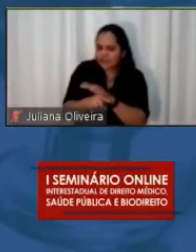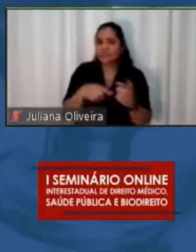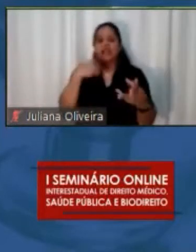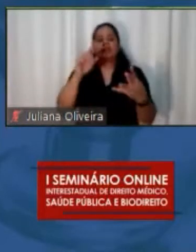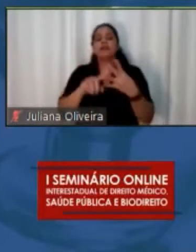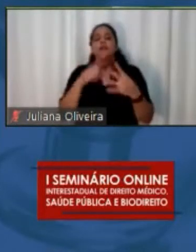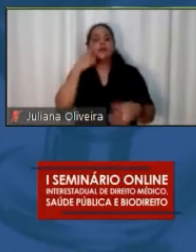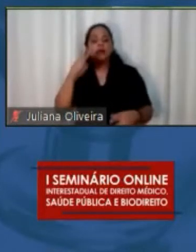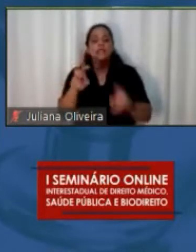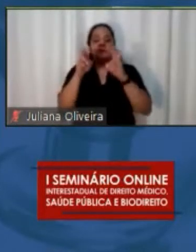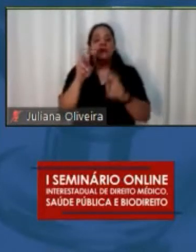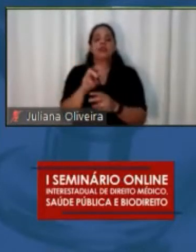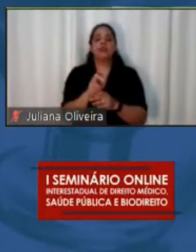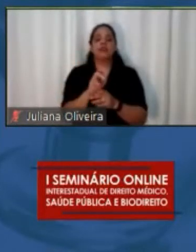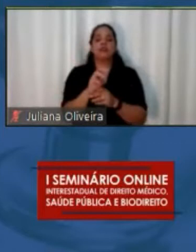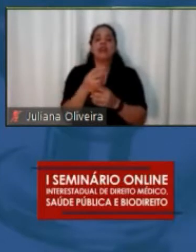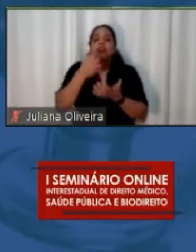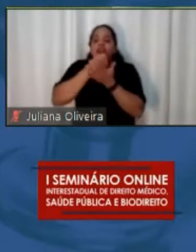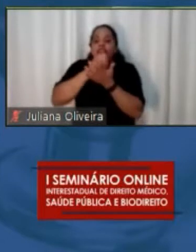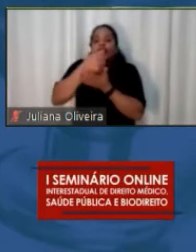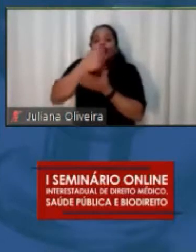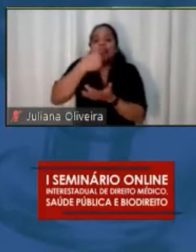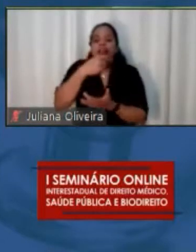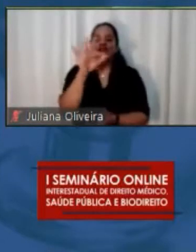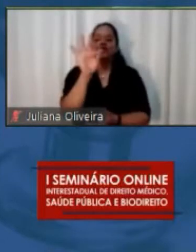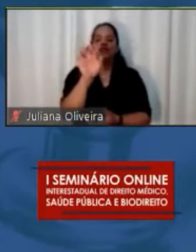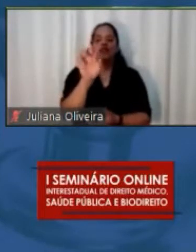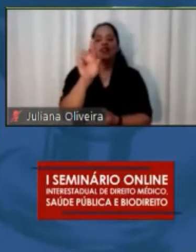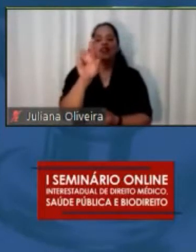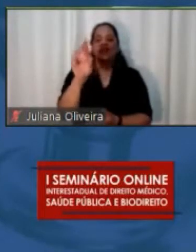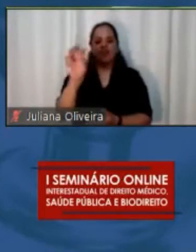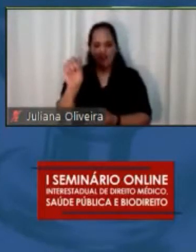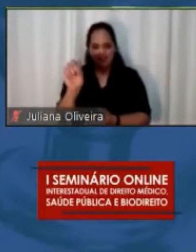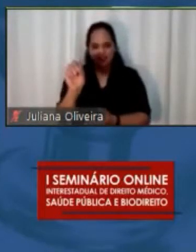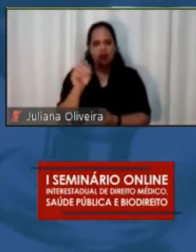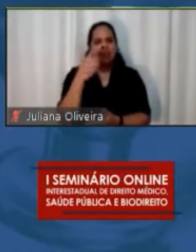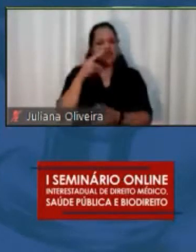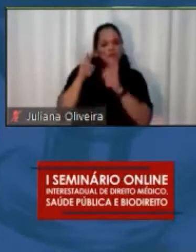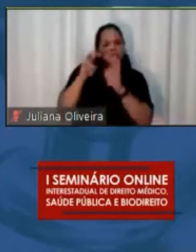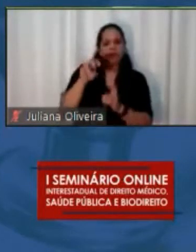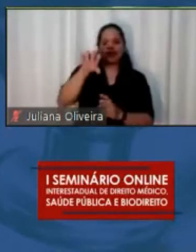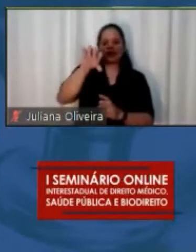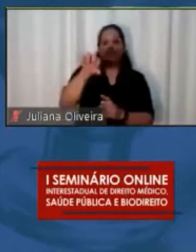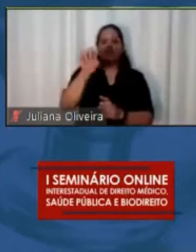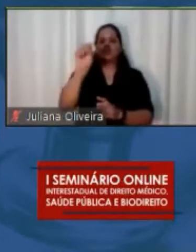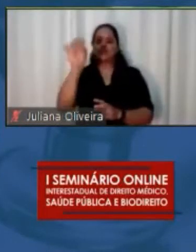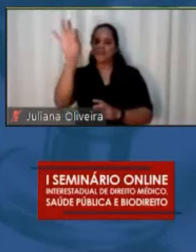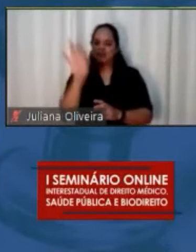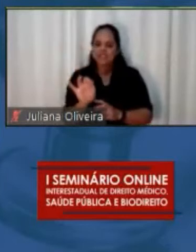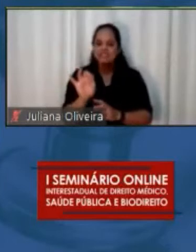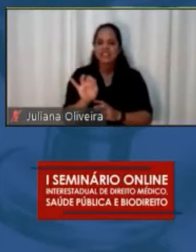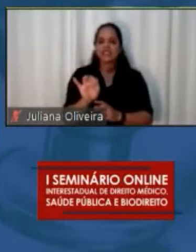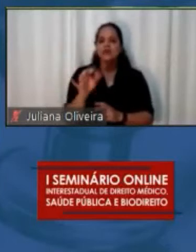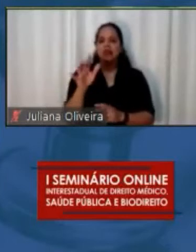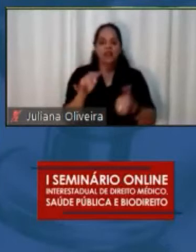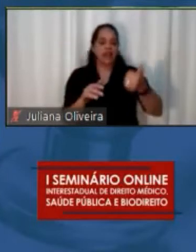subutilizada naqueles pacientes, de modo que 98% dos pacientes elegíveis, apenas 10% dos pacientes